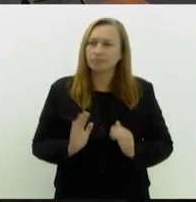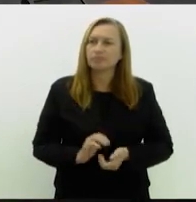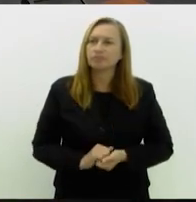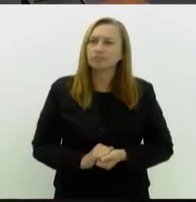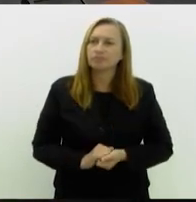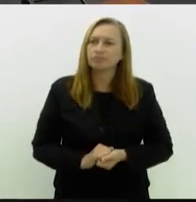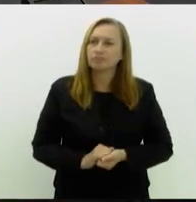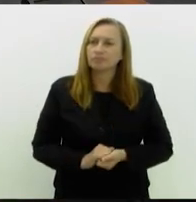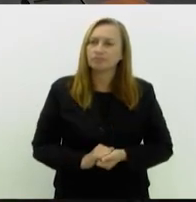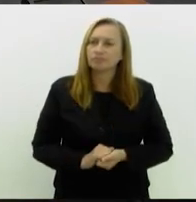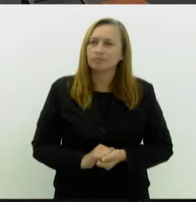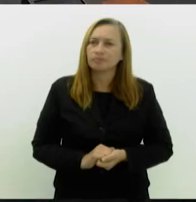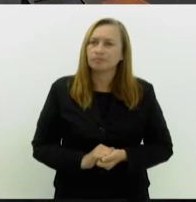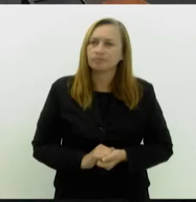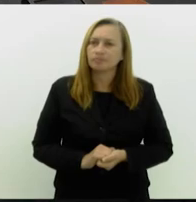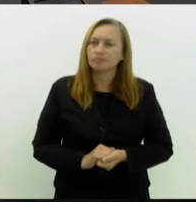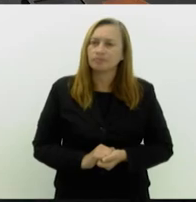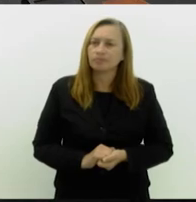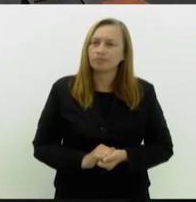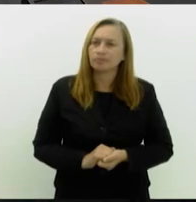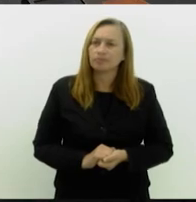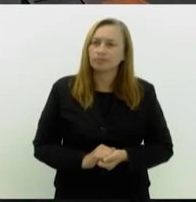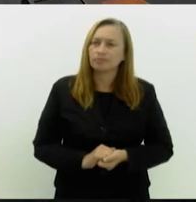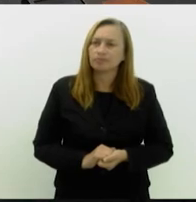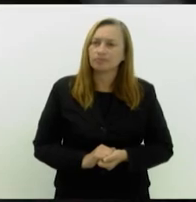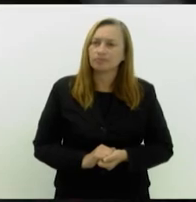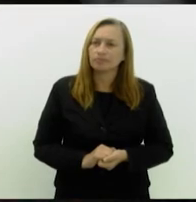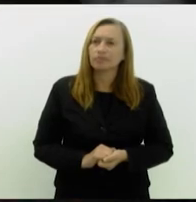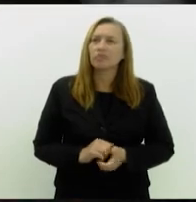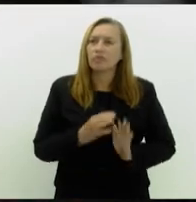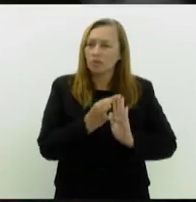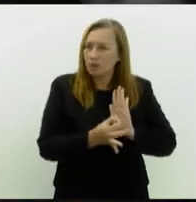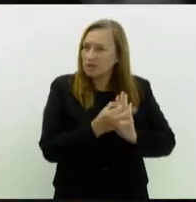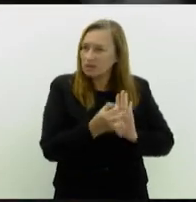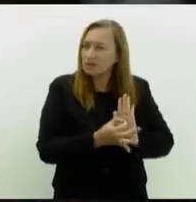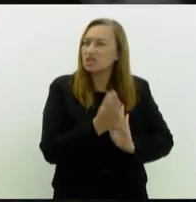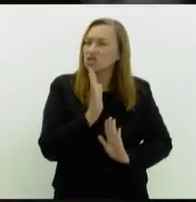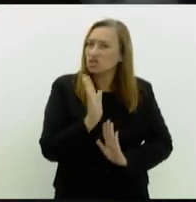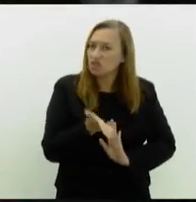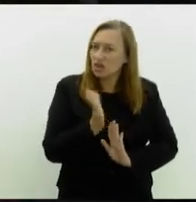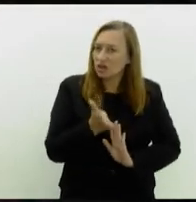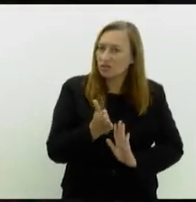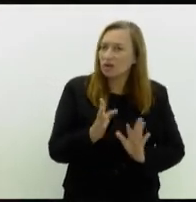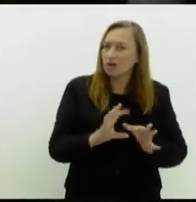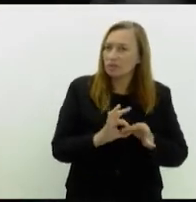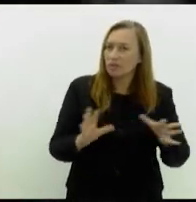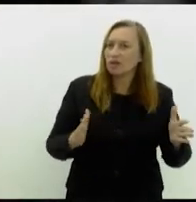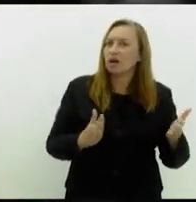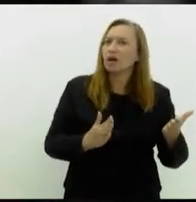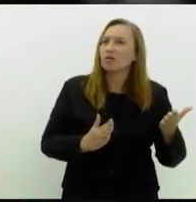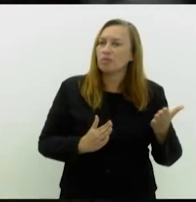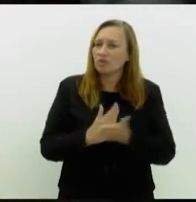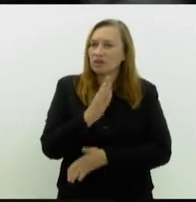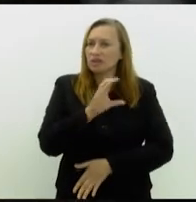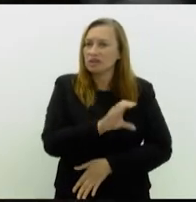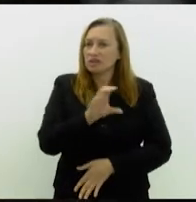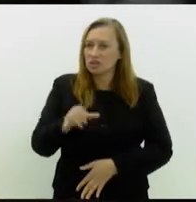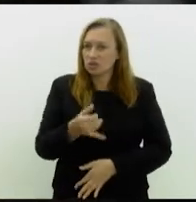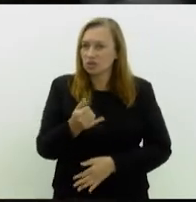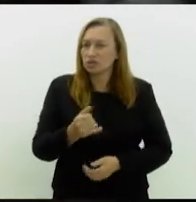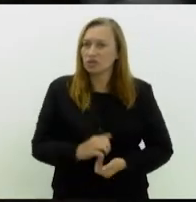Presidente a presidência remete a ccj presente o parecer já foi deliberado e aprovado na